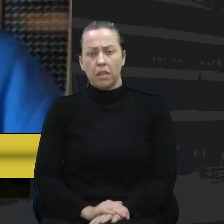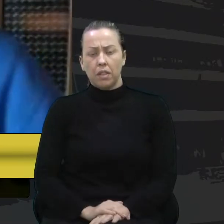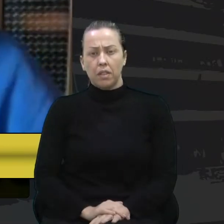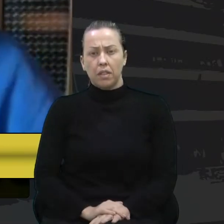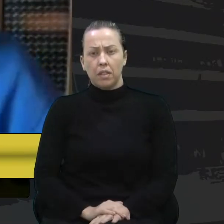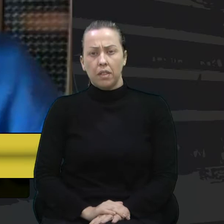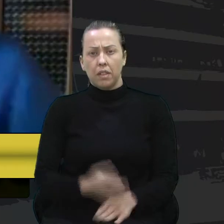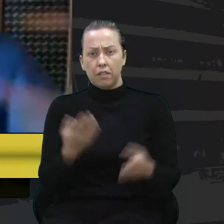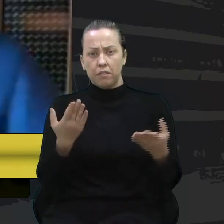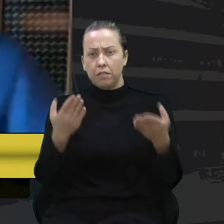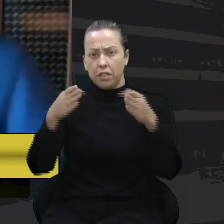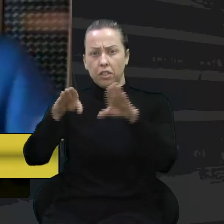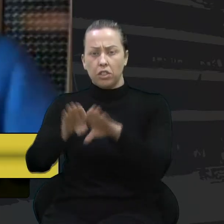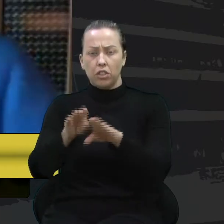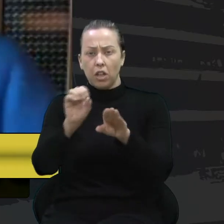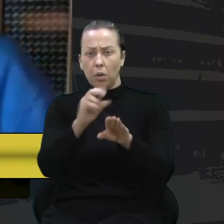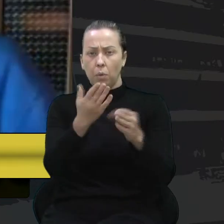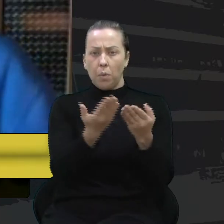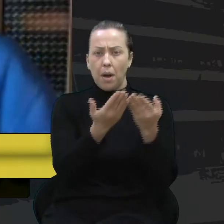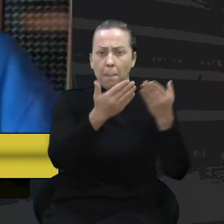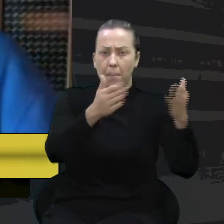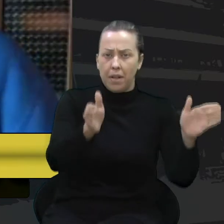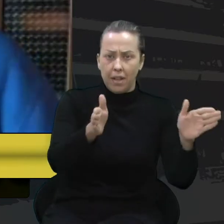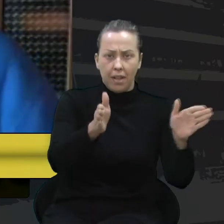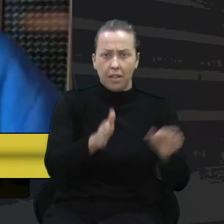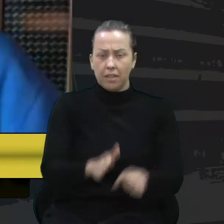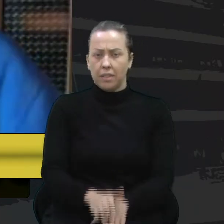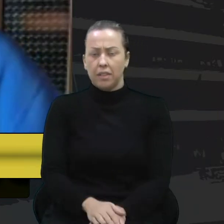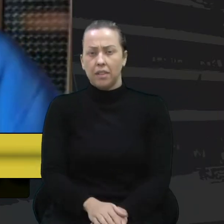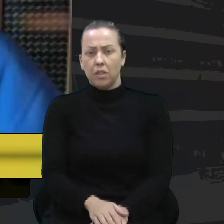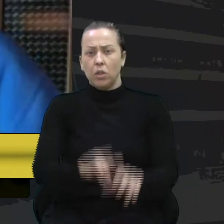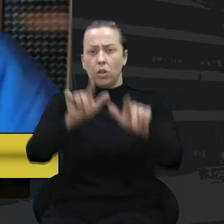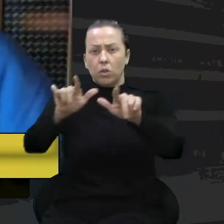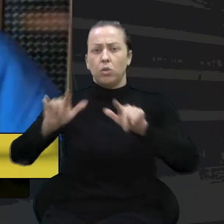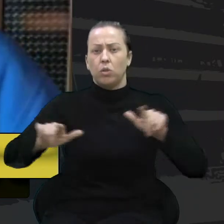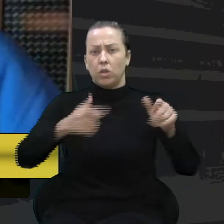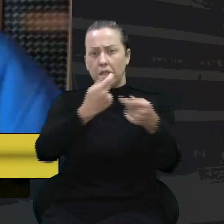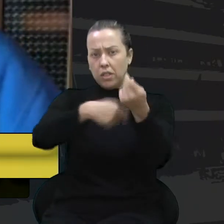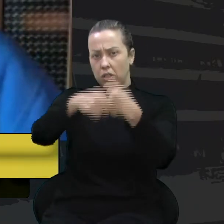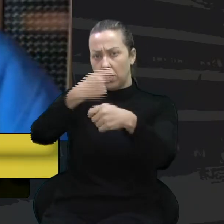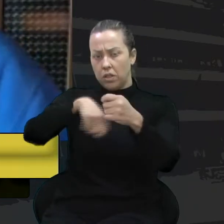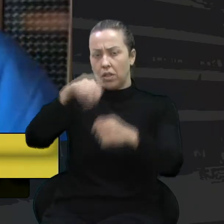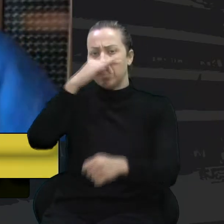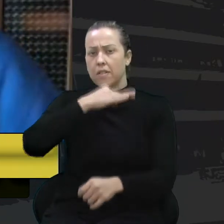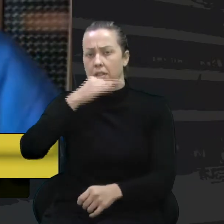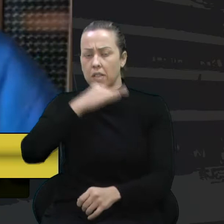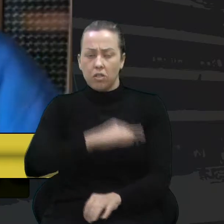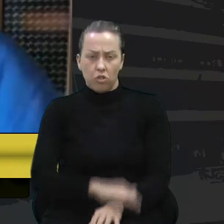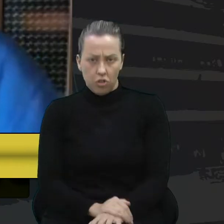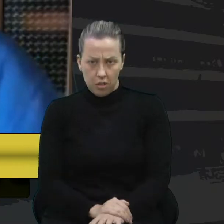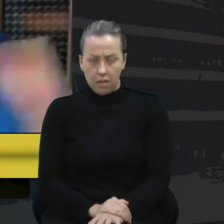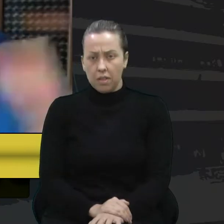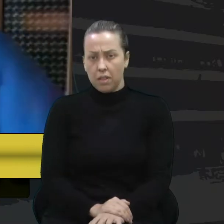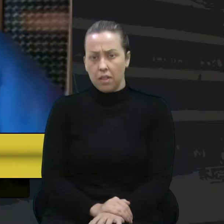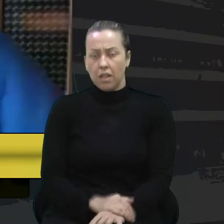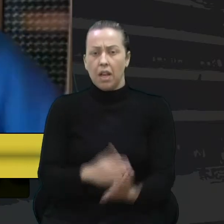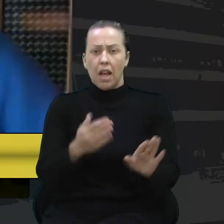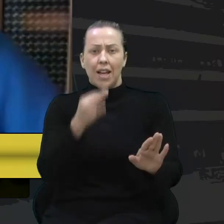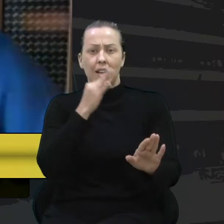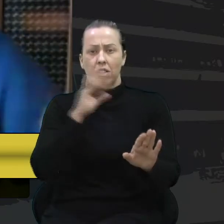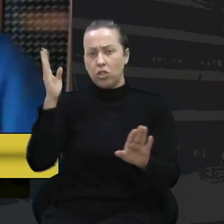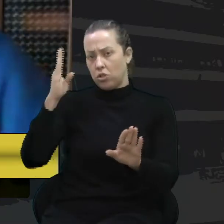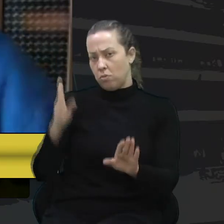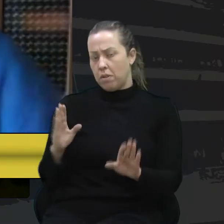de fechar ou abrir, né, os setores econômicos em Caxias, né? Está aqui dizendo, em Caxias, no